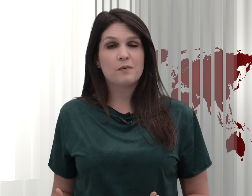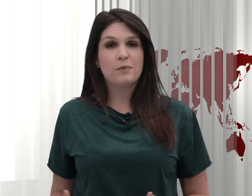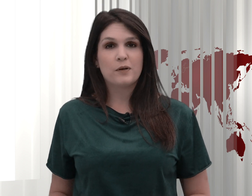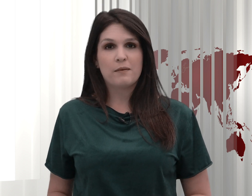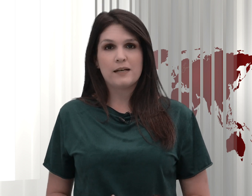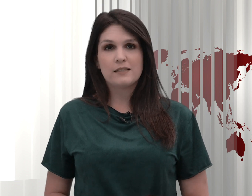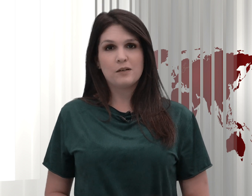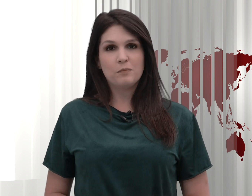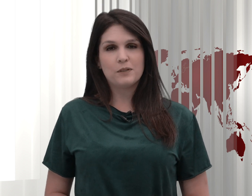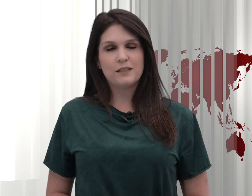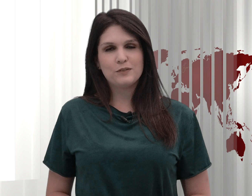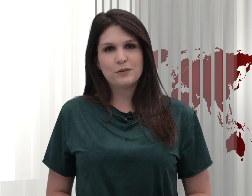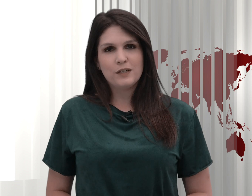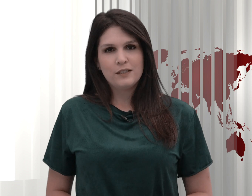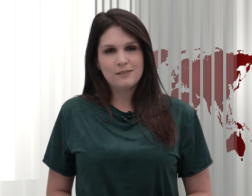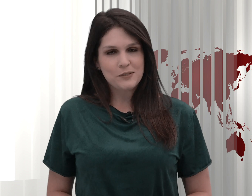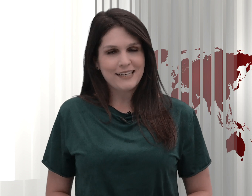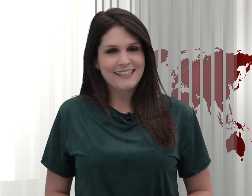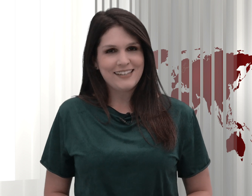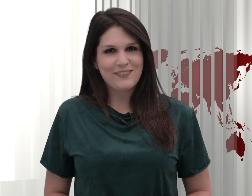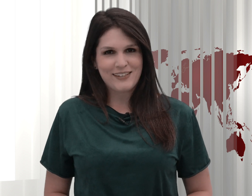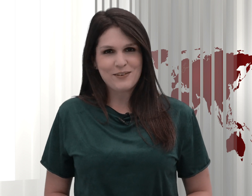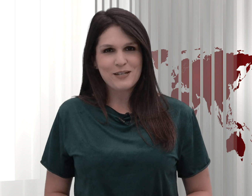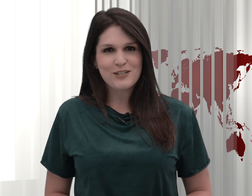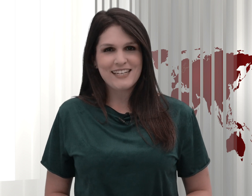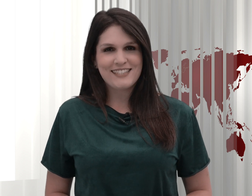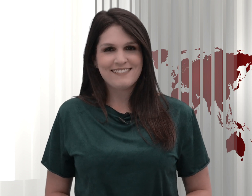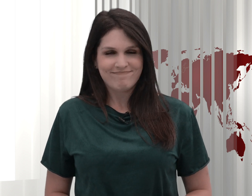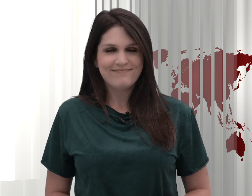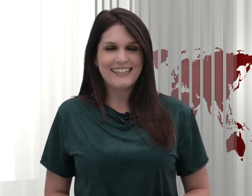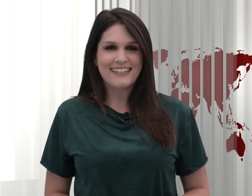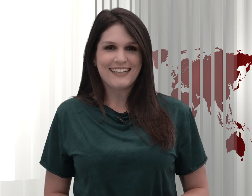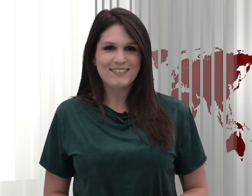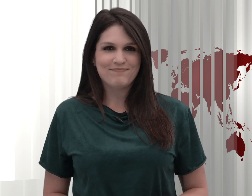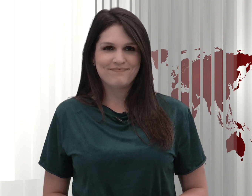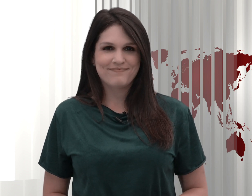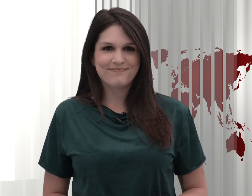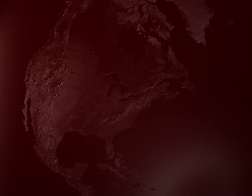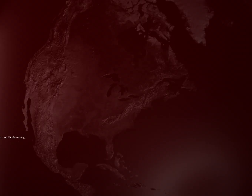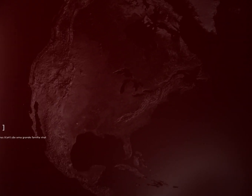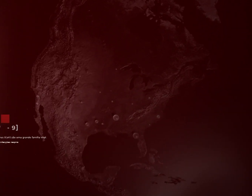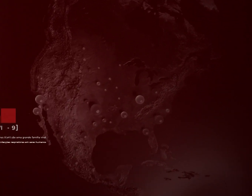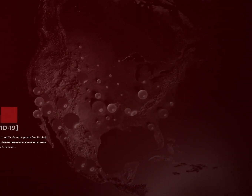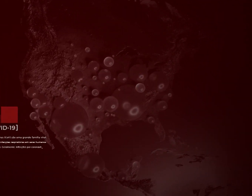ao longo da nossa programação. Portanto, não saia daí, fique com a gente e até lá.